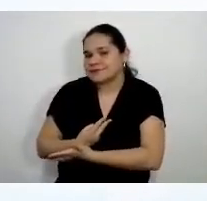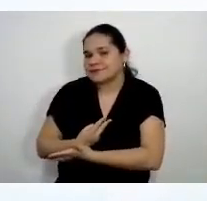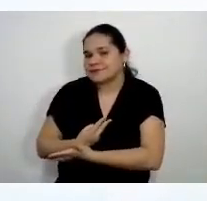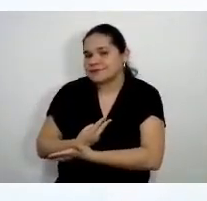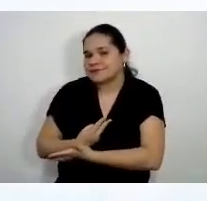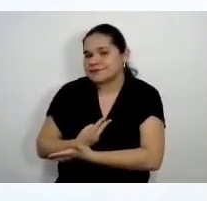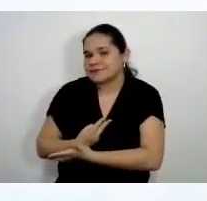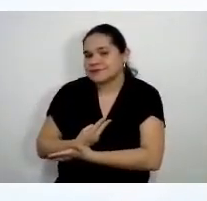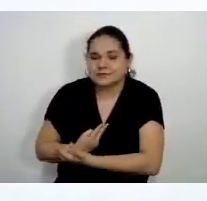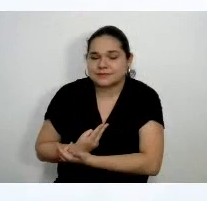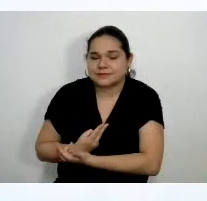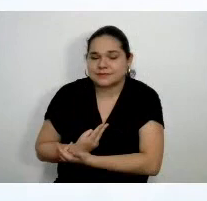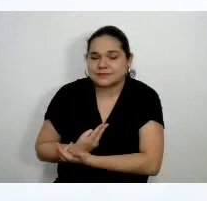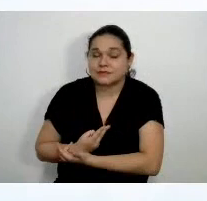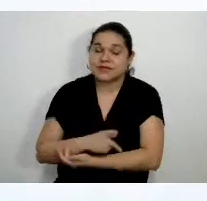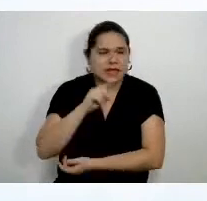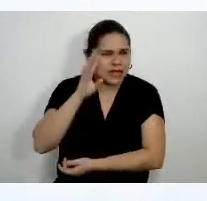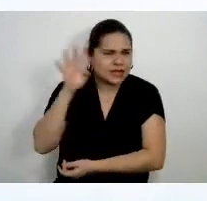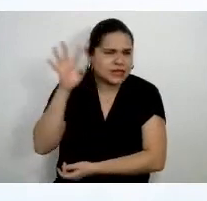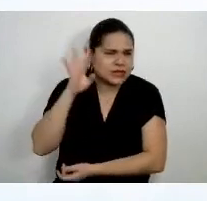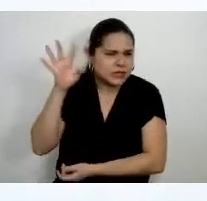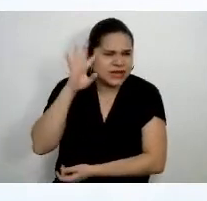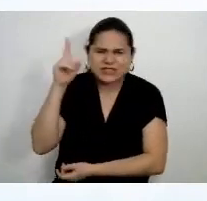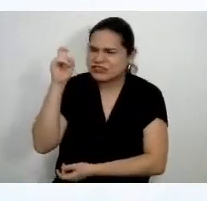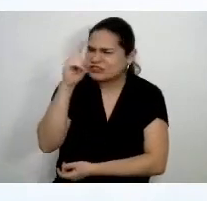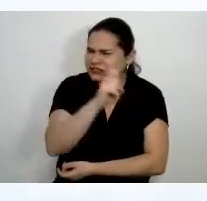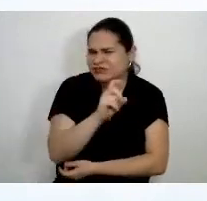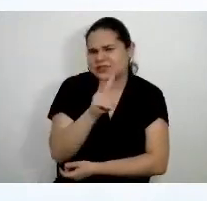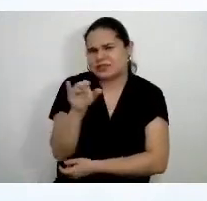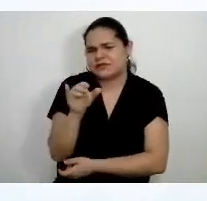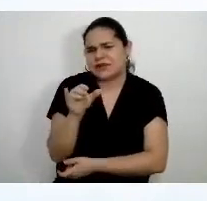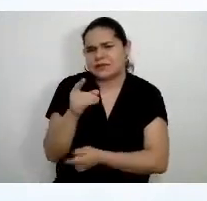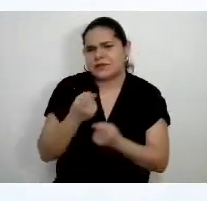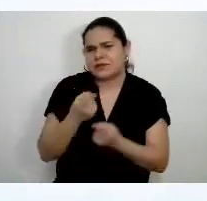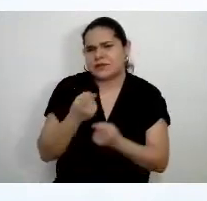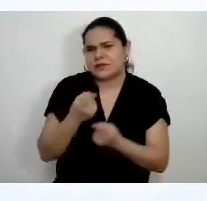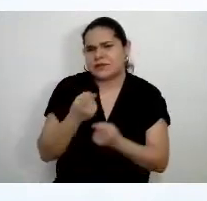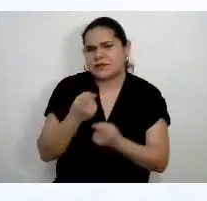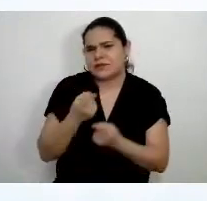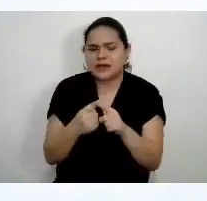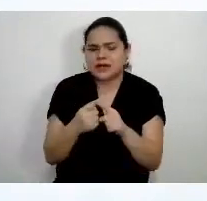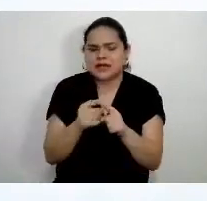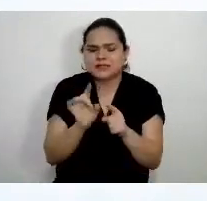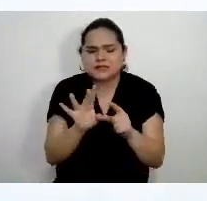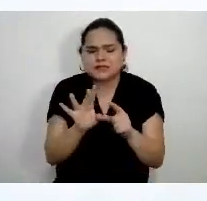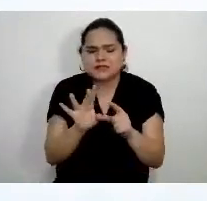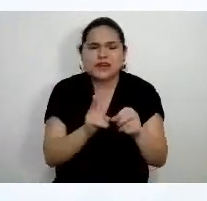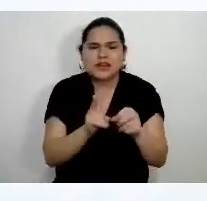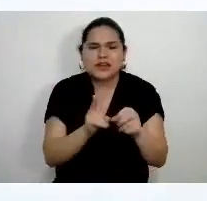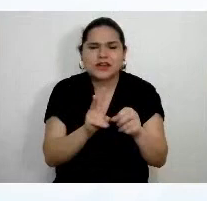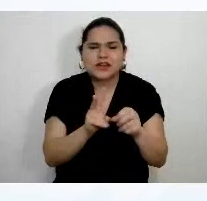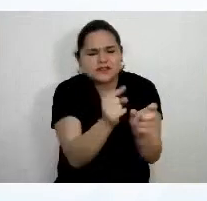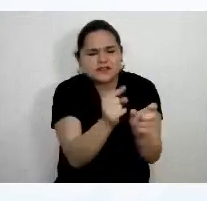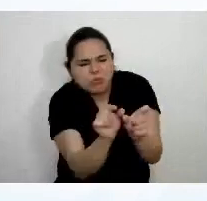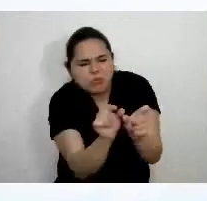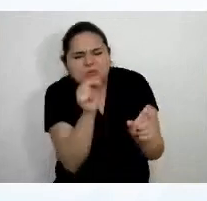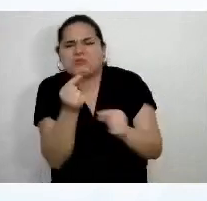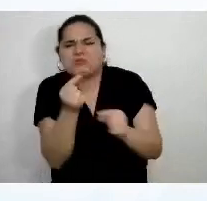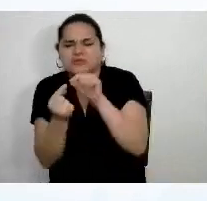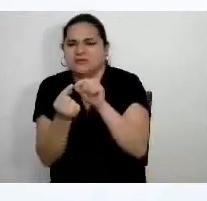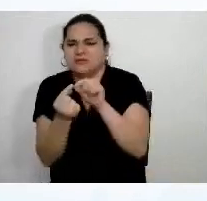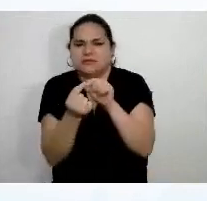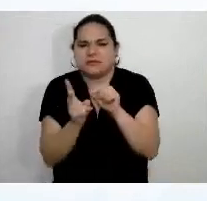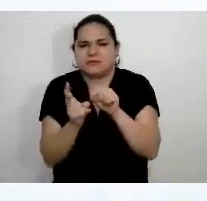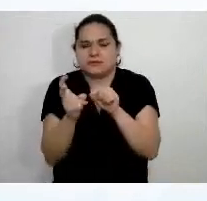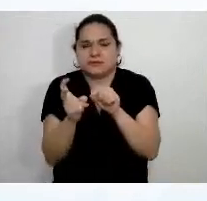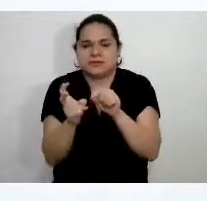dificilmente, assim, na teoria, dificilmente ela vai provocar, porque é um pedaço de vírus que você está pondo ali. O que esse pedaço de vírus poderá fazer tão grave? Pode,